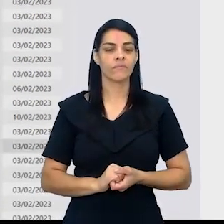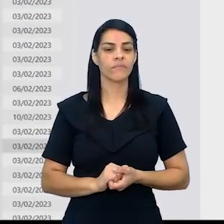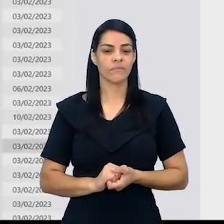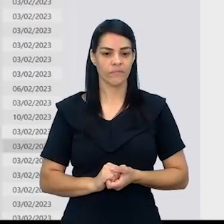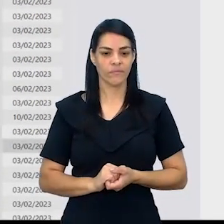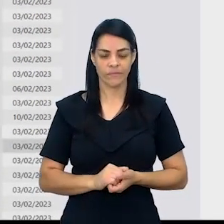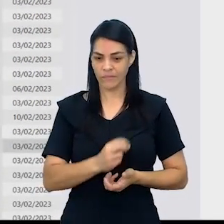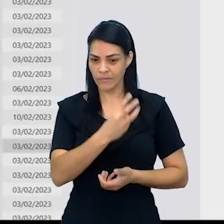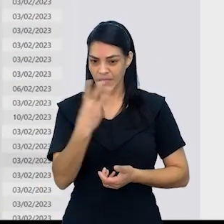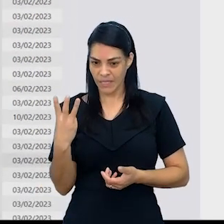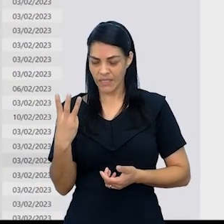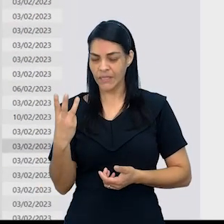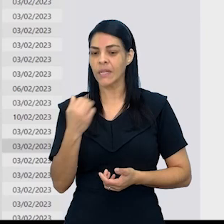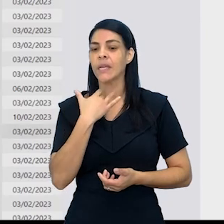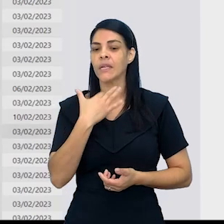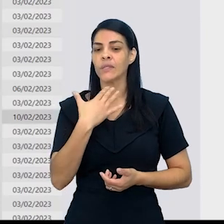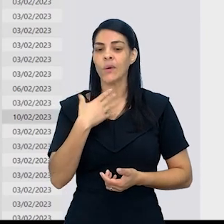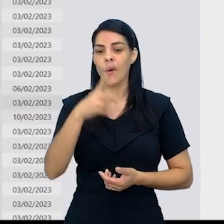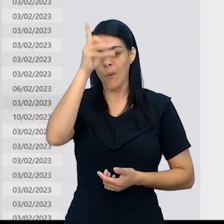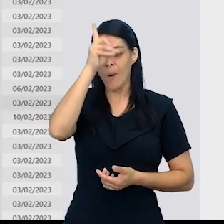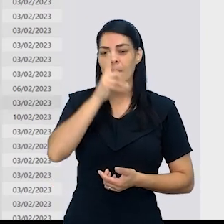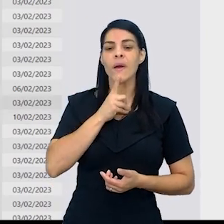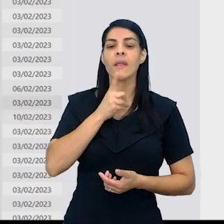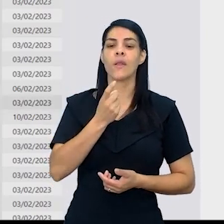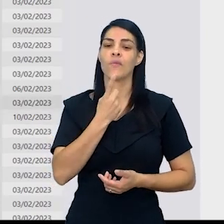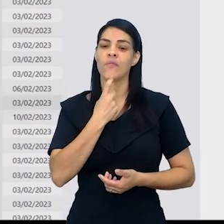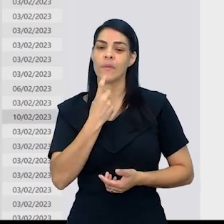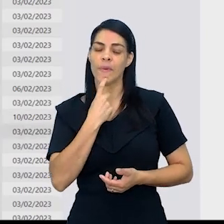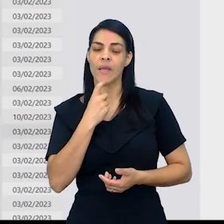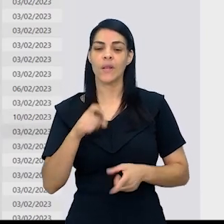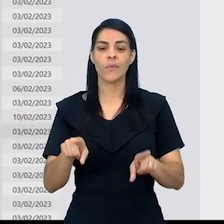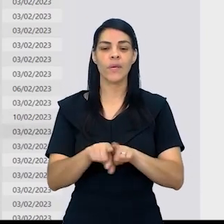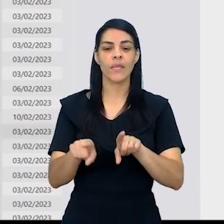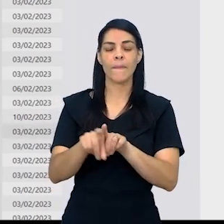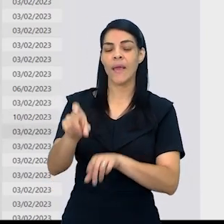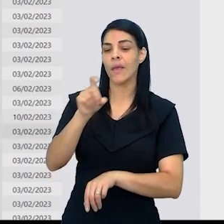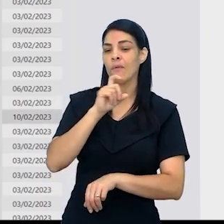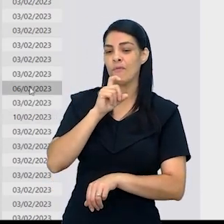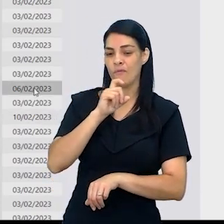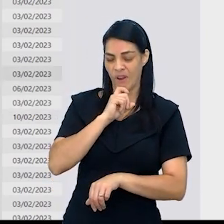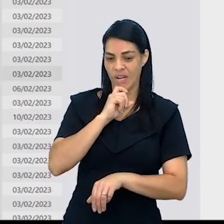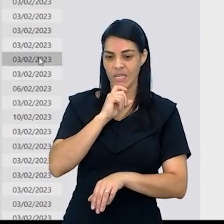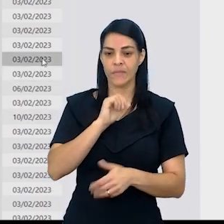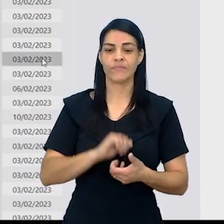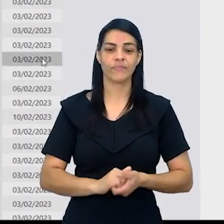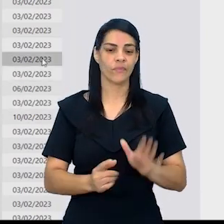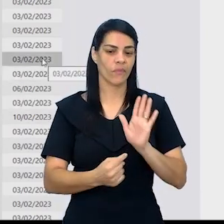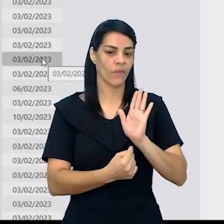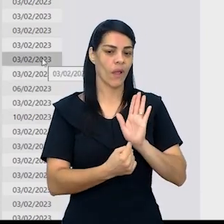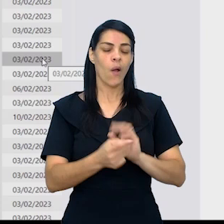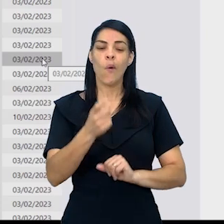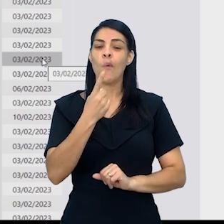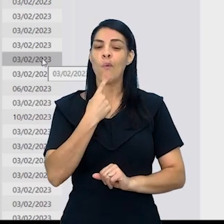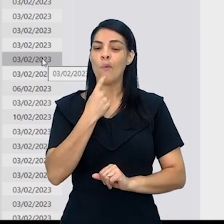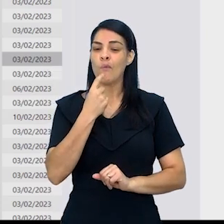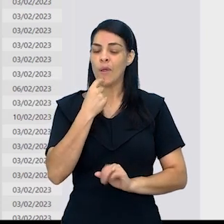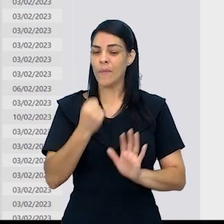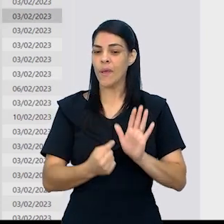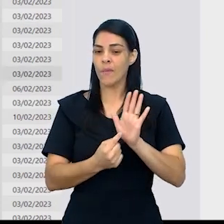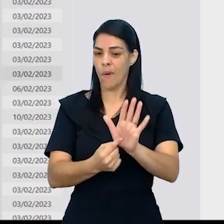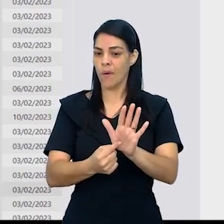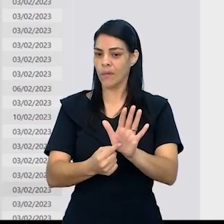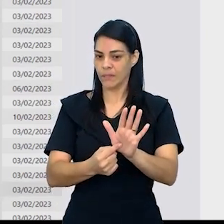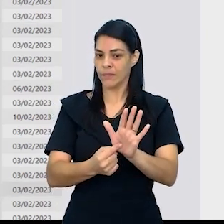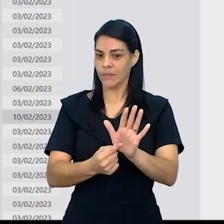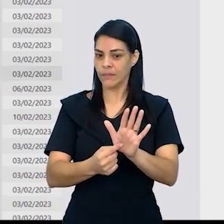tem essas três cores tá bom o amarelo o vermelho viu indica um estado de alerta né de